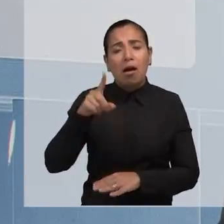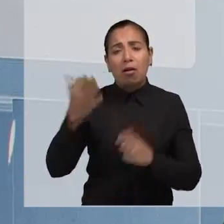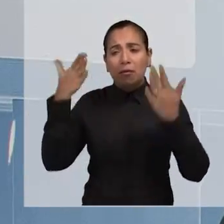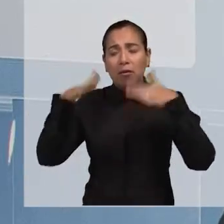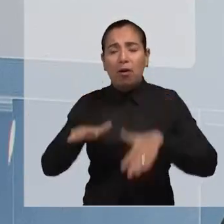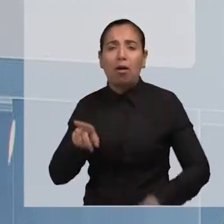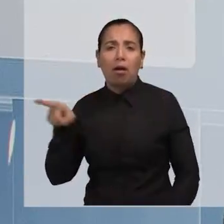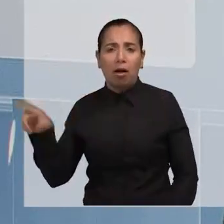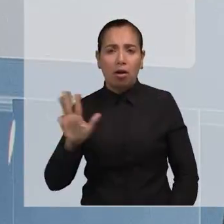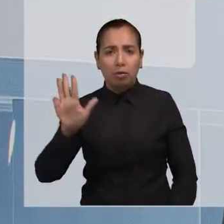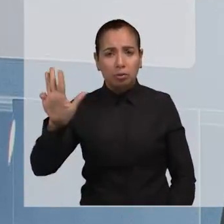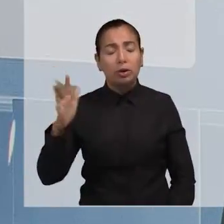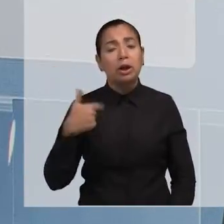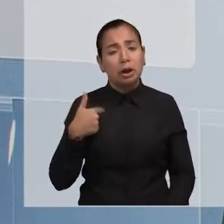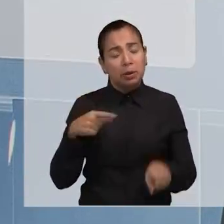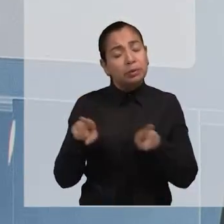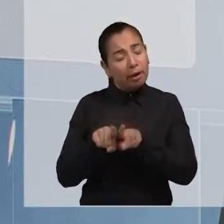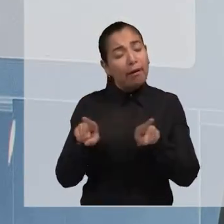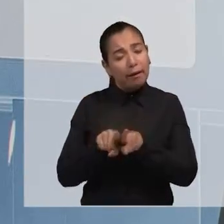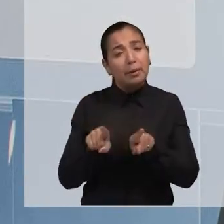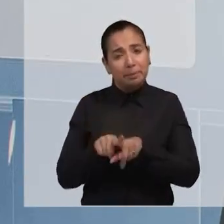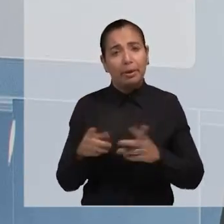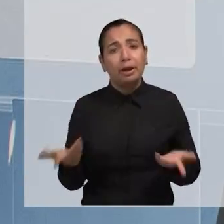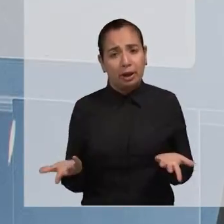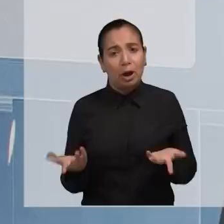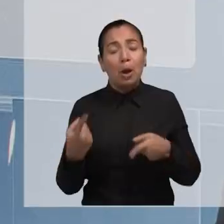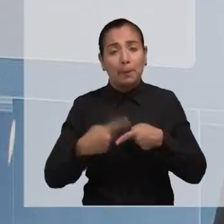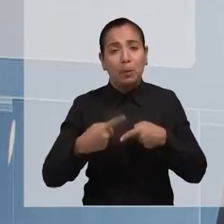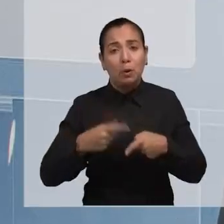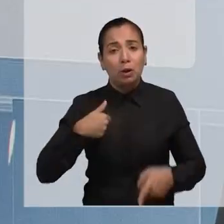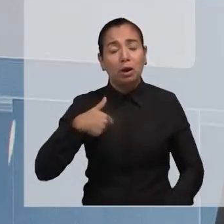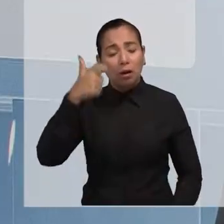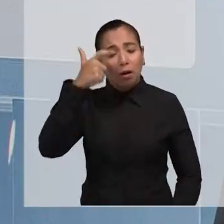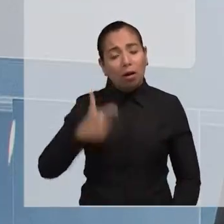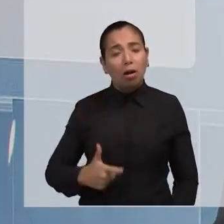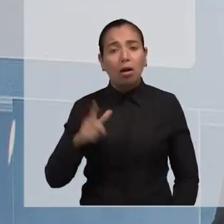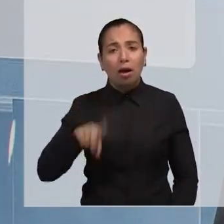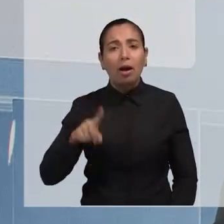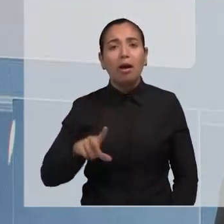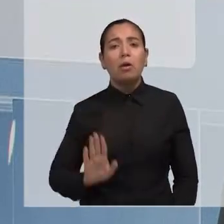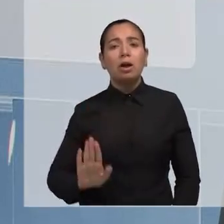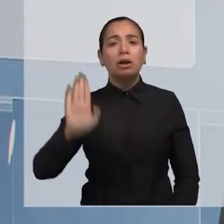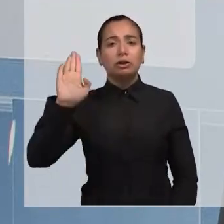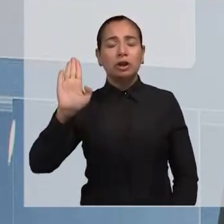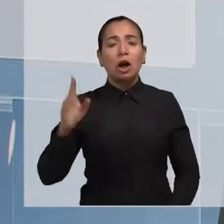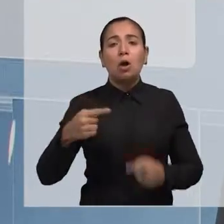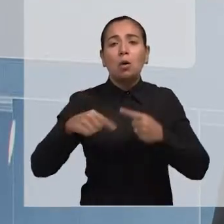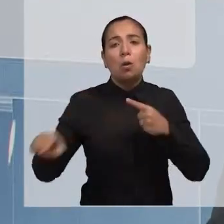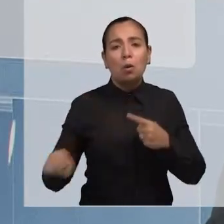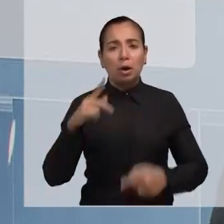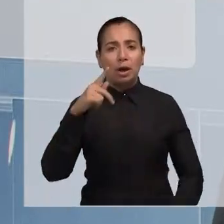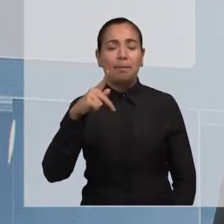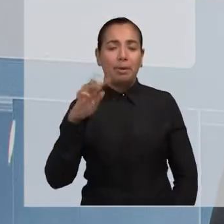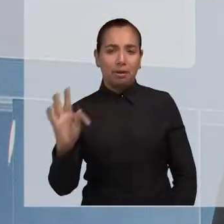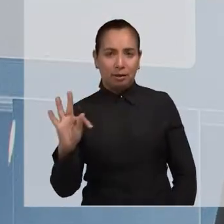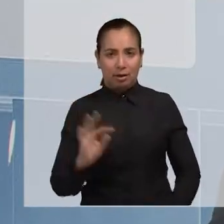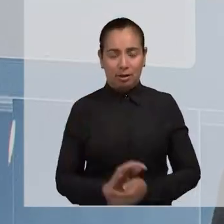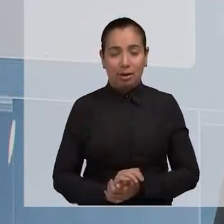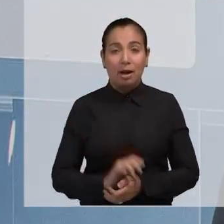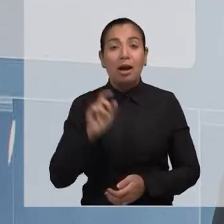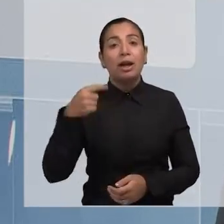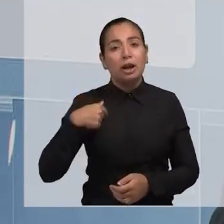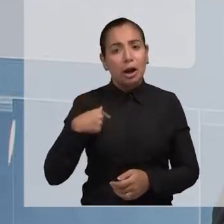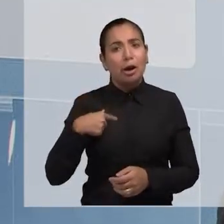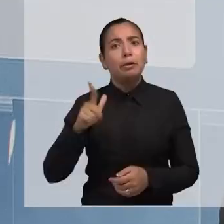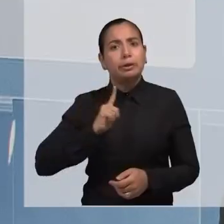sou antagônico ao Lula também. Sou candidato contra o candidato do PT e tenho sido alvo